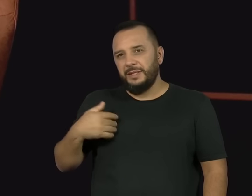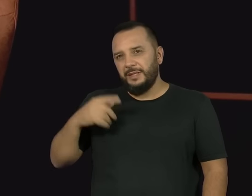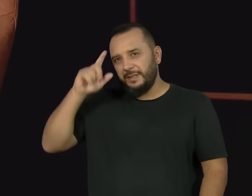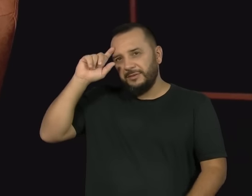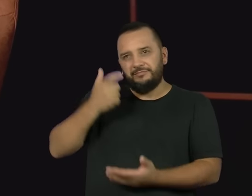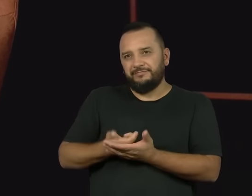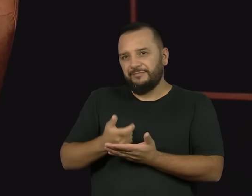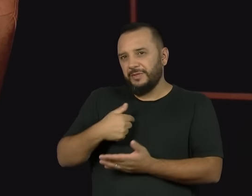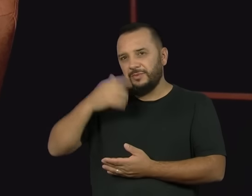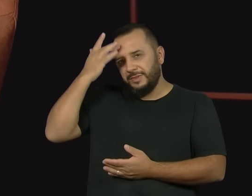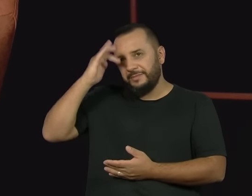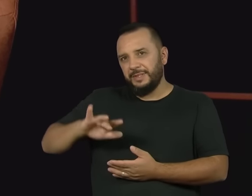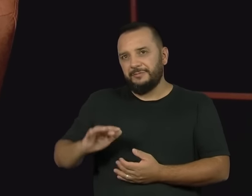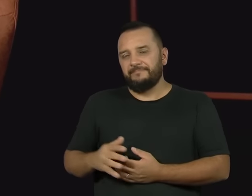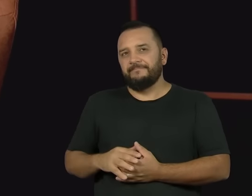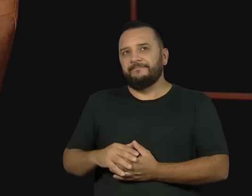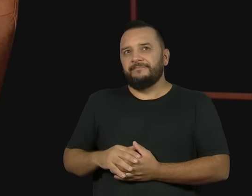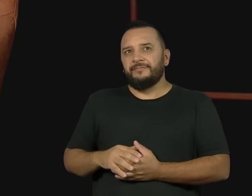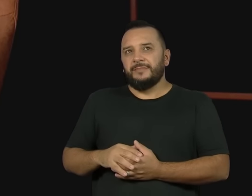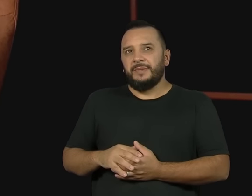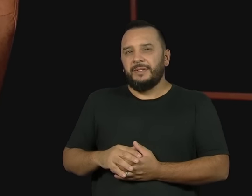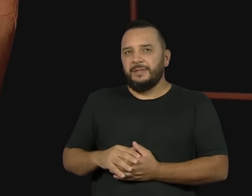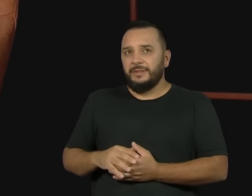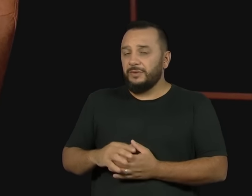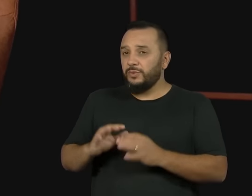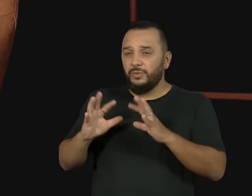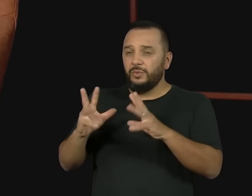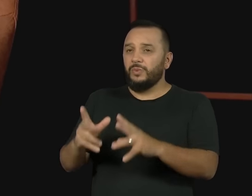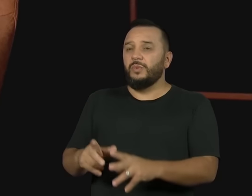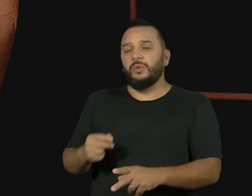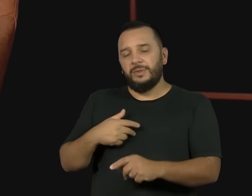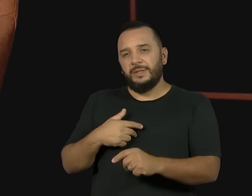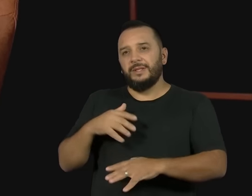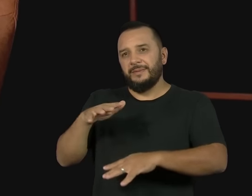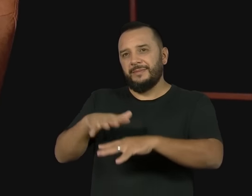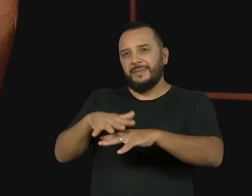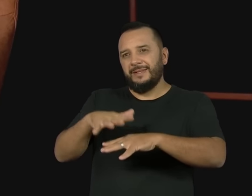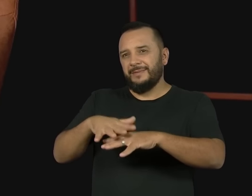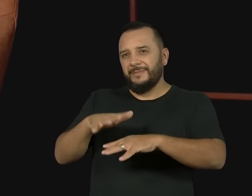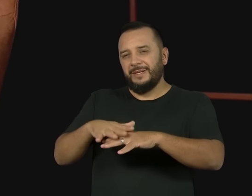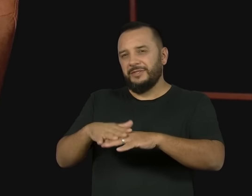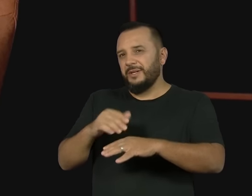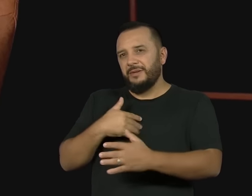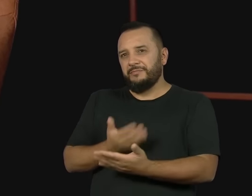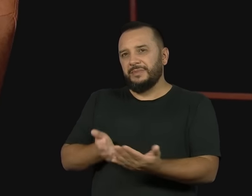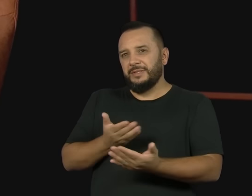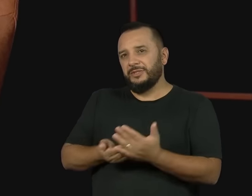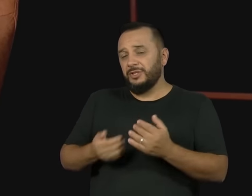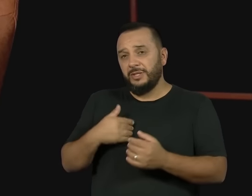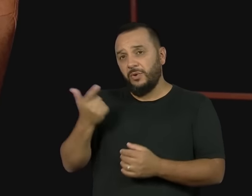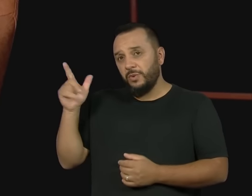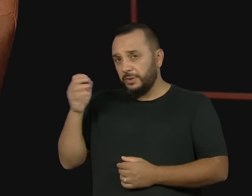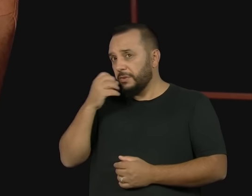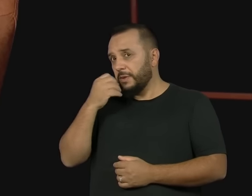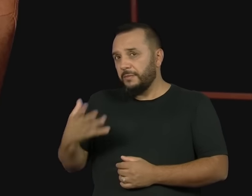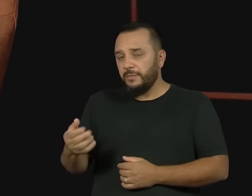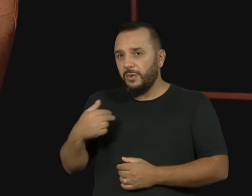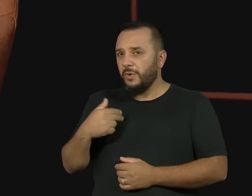Né? Então, todas as exatas eu repetia, as outras não, eu era super boa.